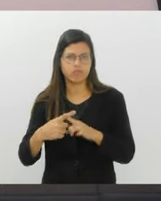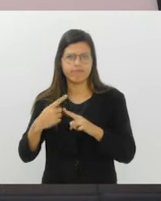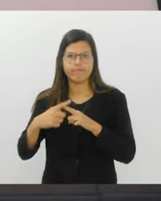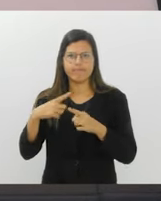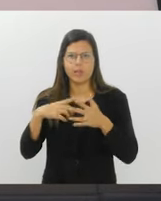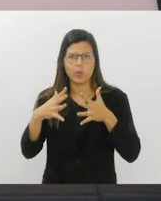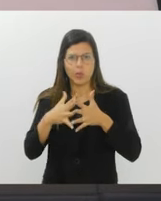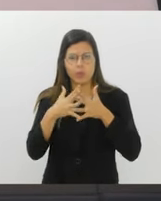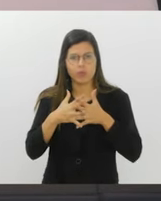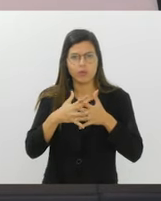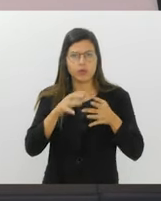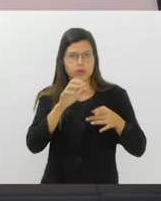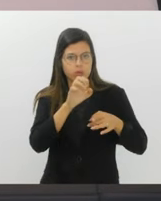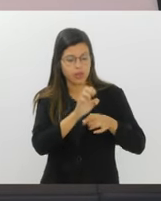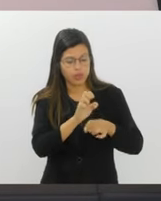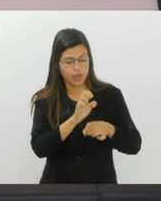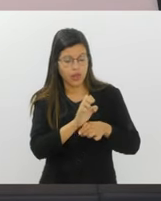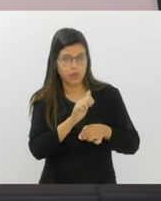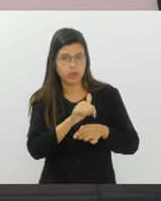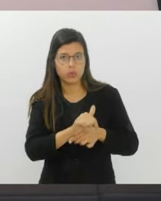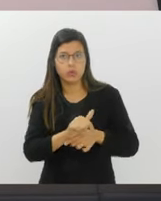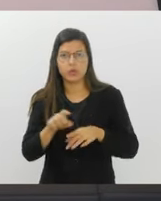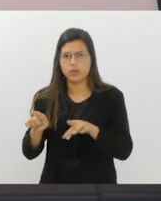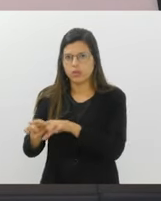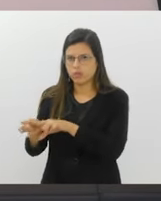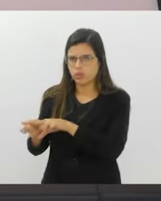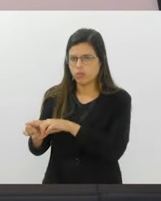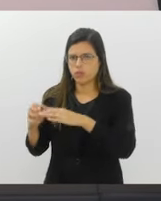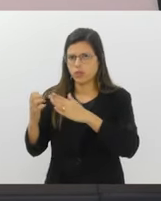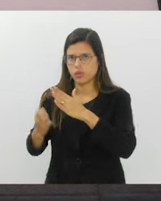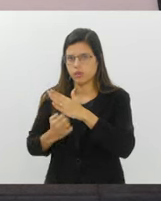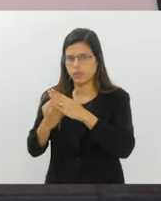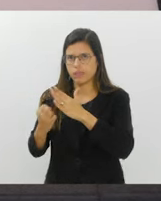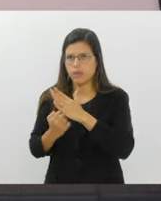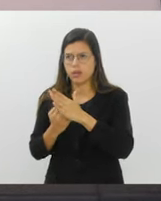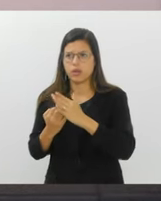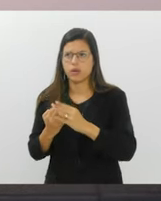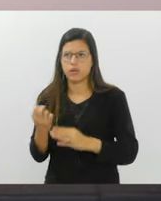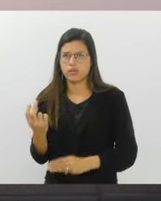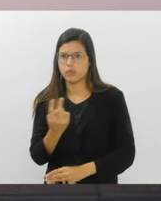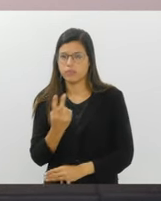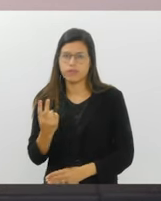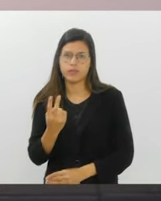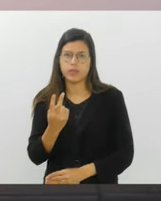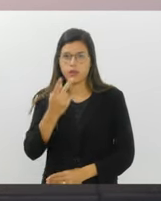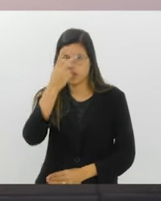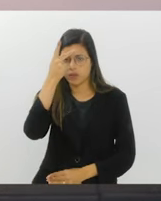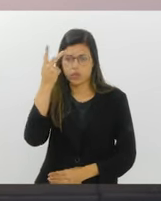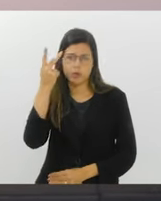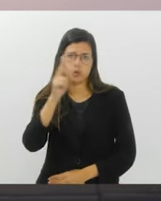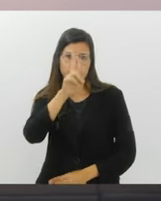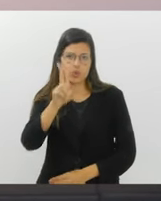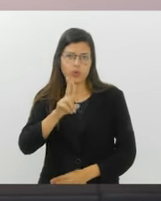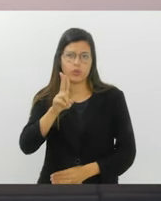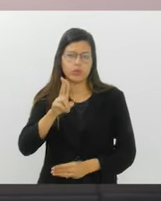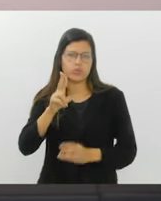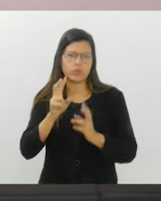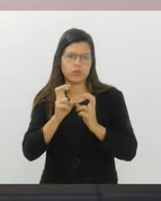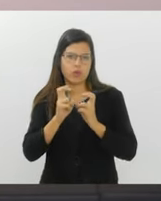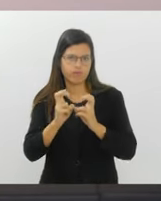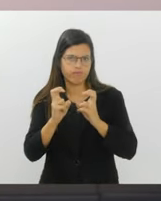Estado, a concessionária, que é a Supervia, e o usuário, que é a população que sofre